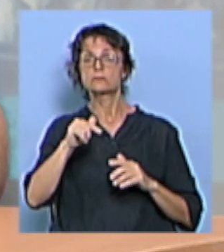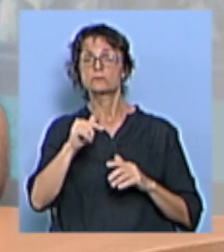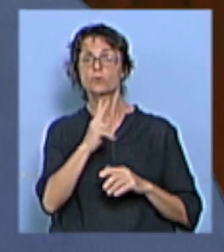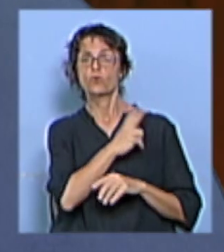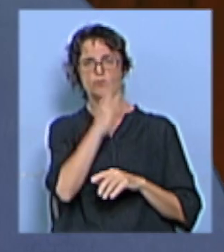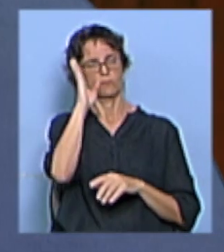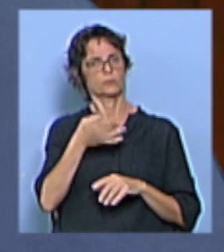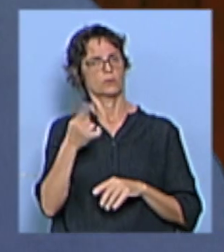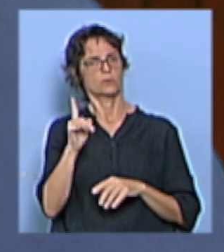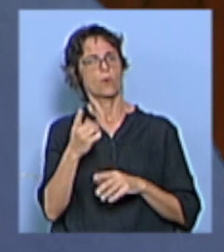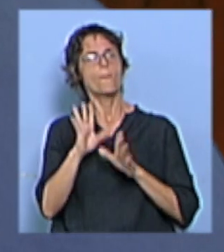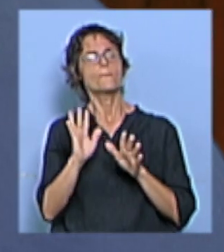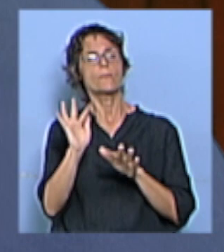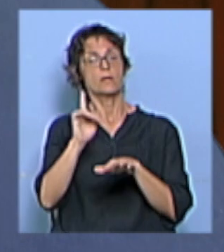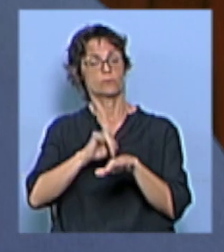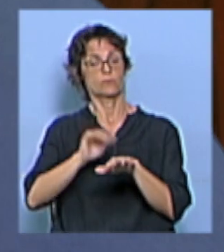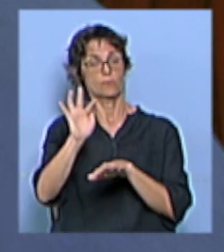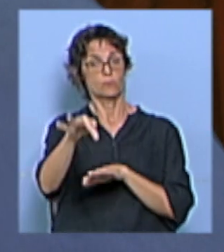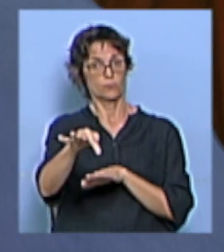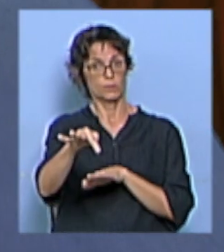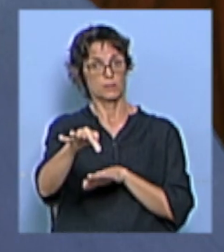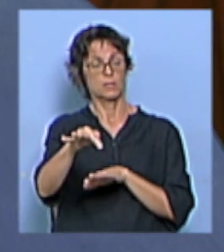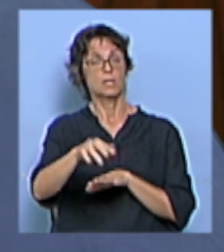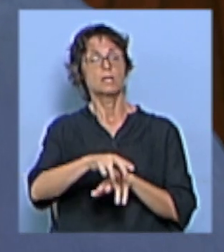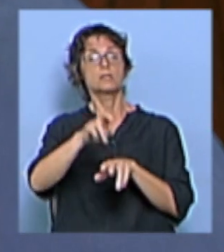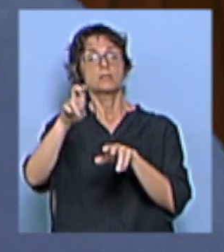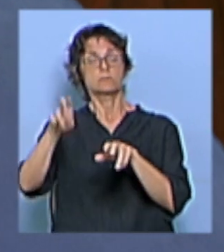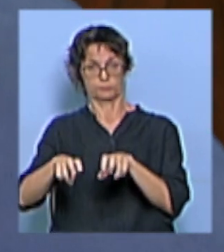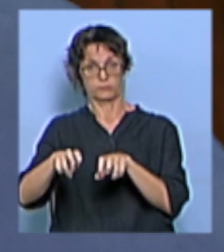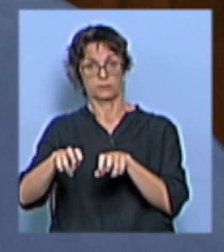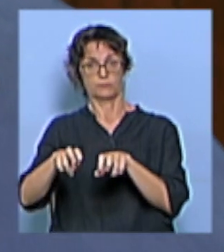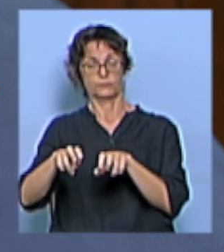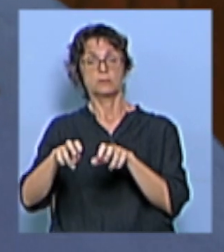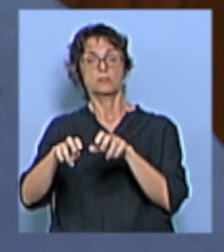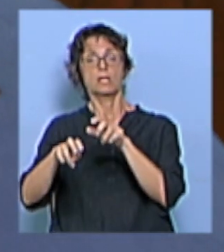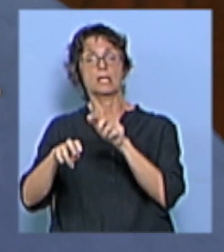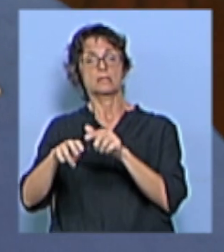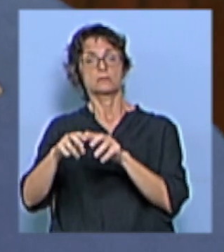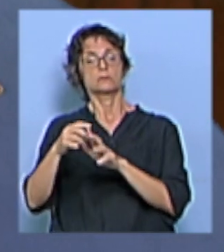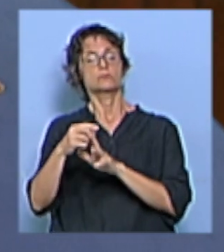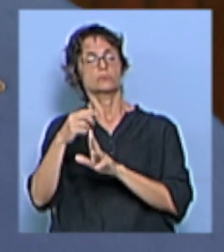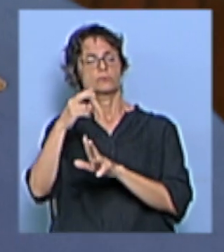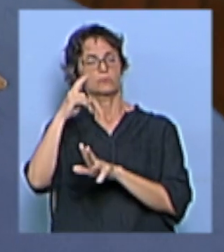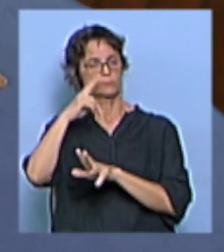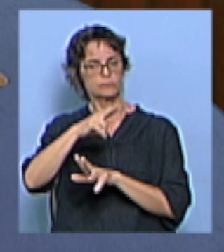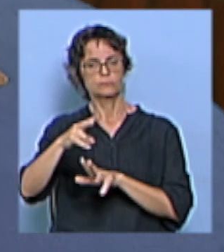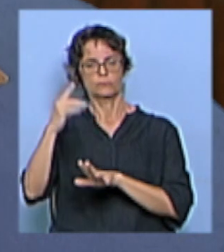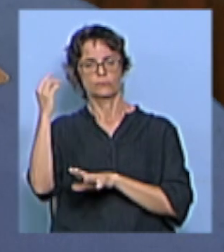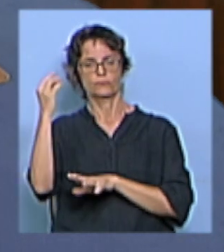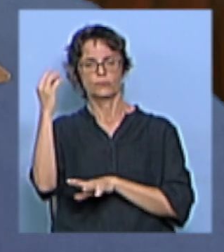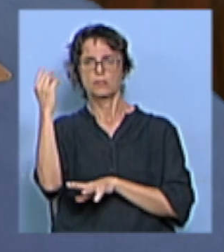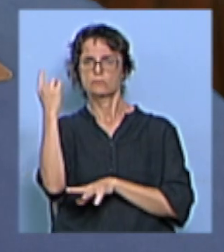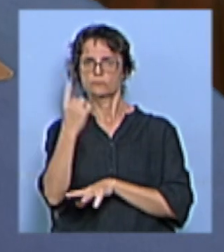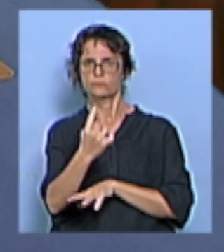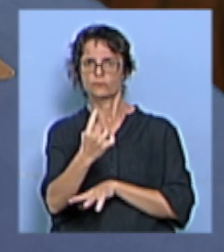estaria sentado à direita de Deus e julgaria tudo e todos. Era uma outra noção de Messias. E algum profeta, como